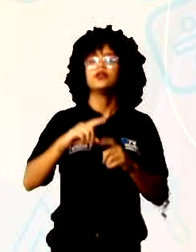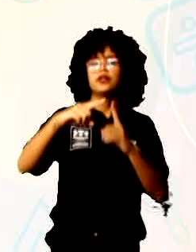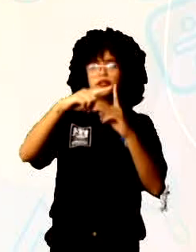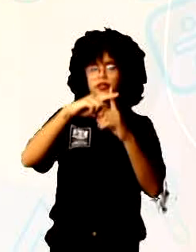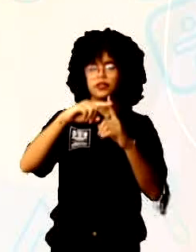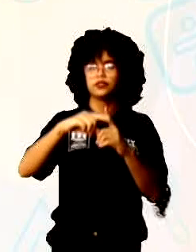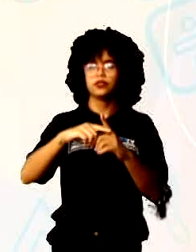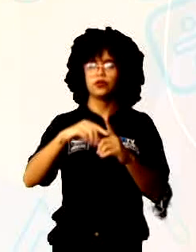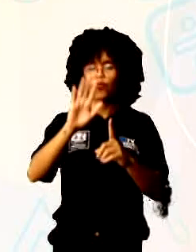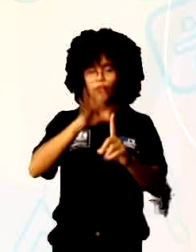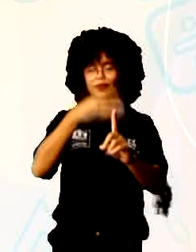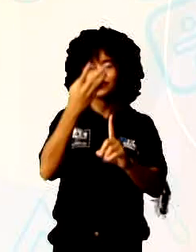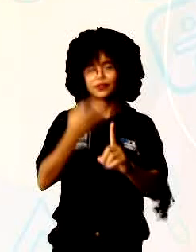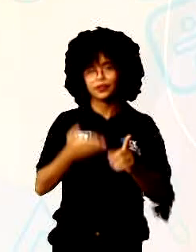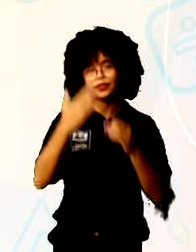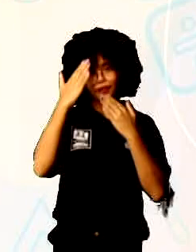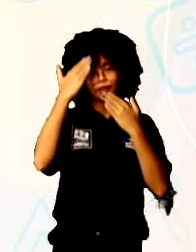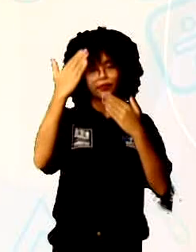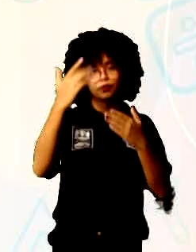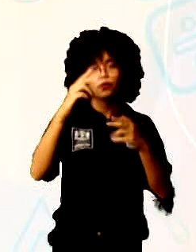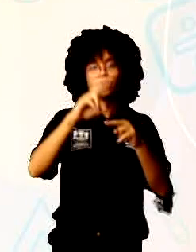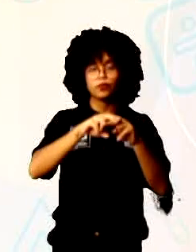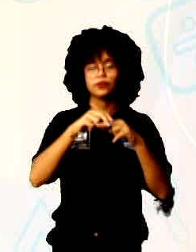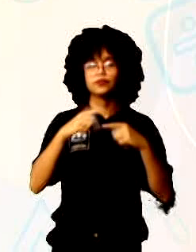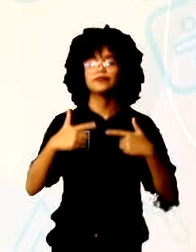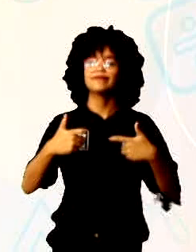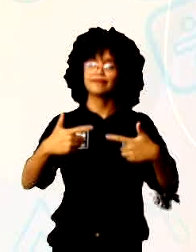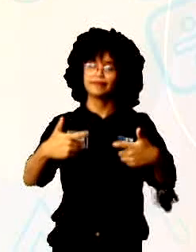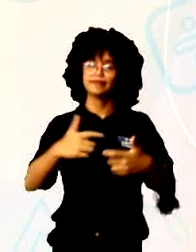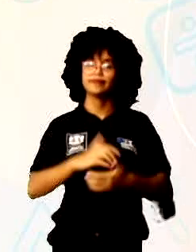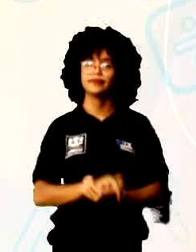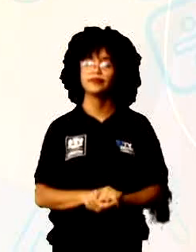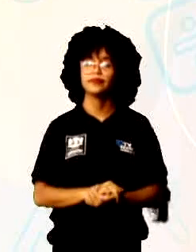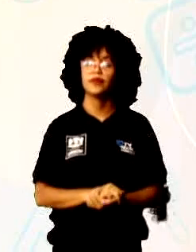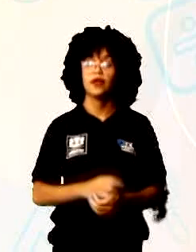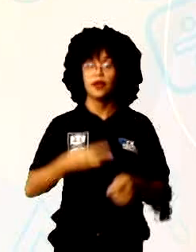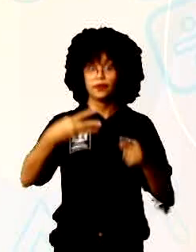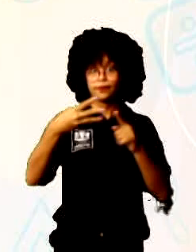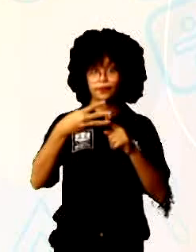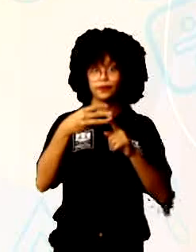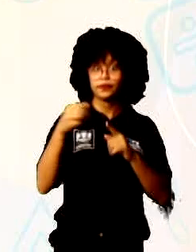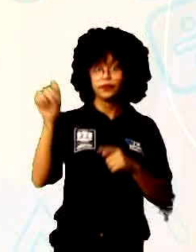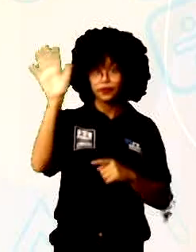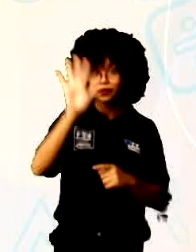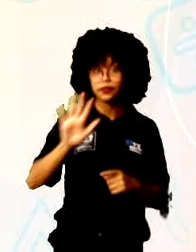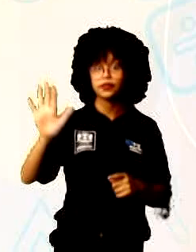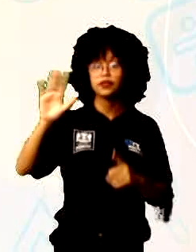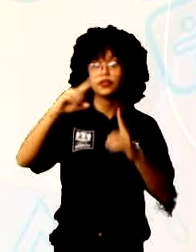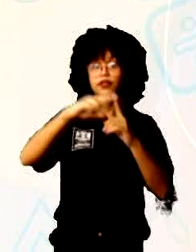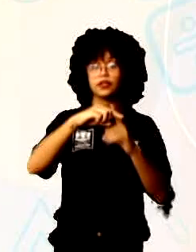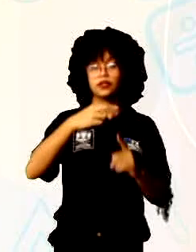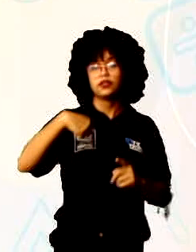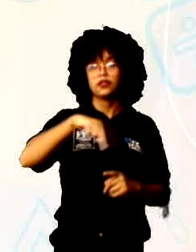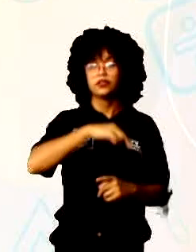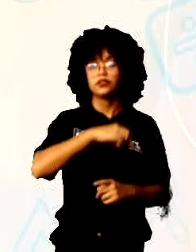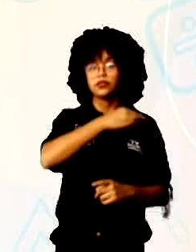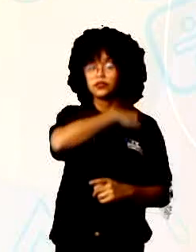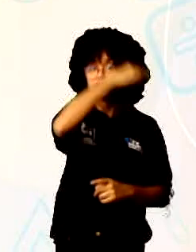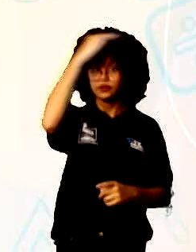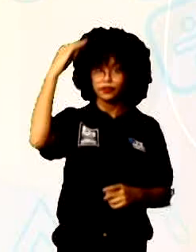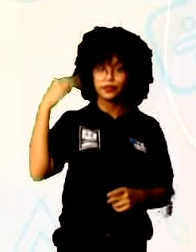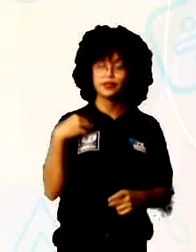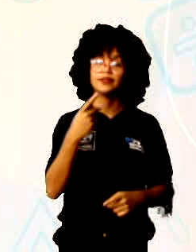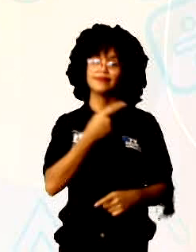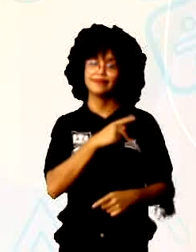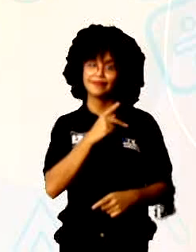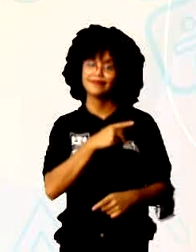agradecimento das Vitórias que aconteceram nas batalhas lá né e a terceira imagem é a Igreja de Nossa Senhora de Piedade